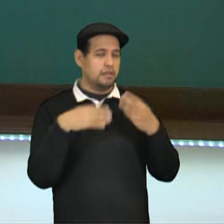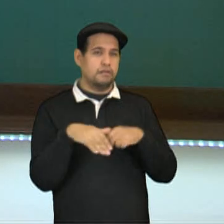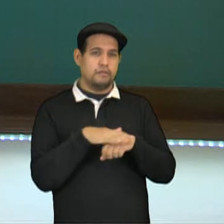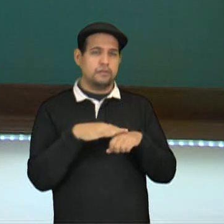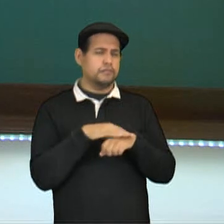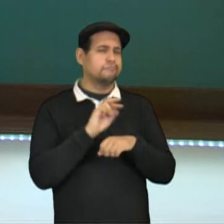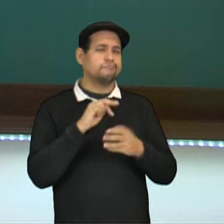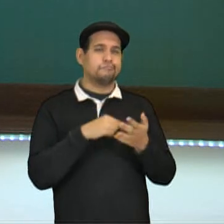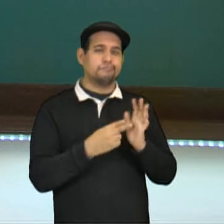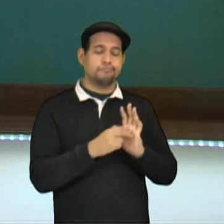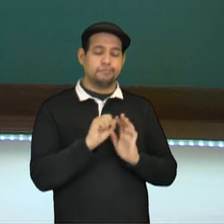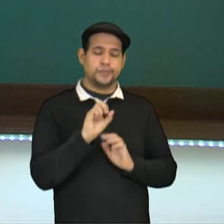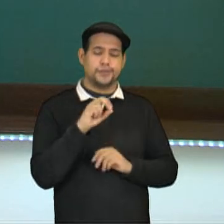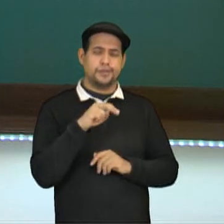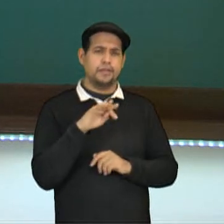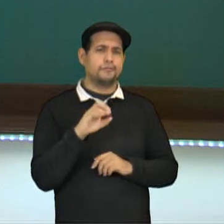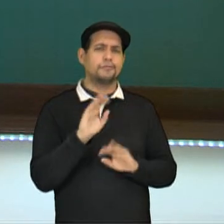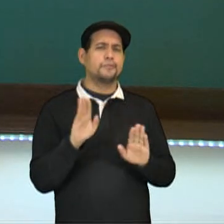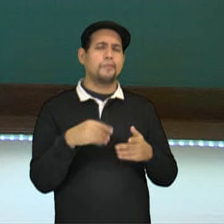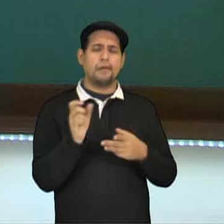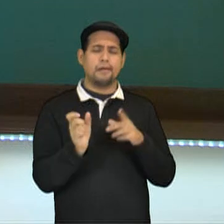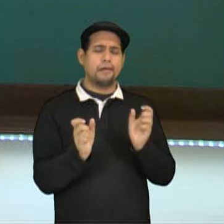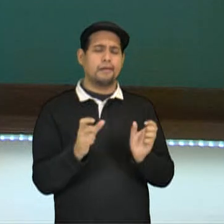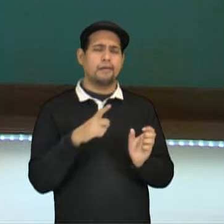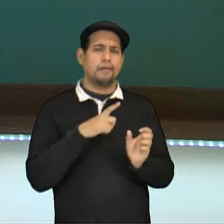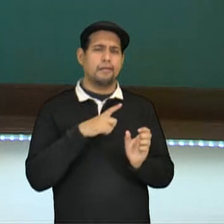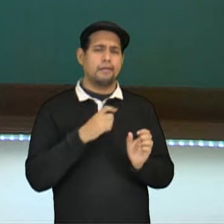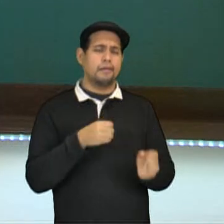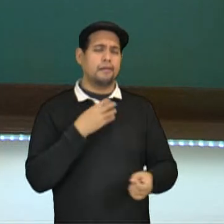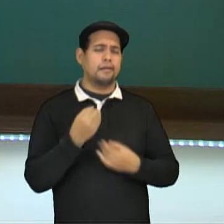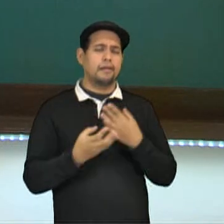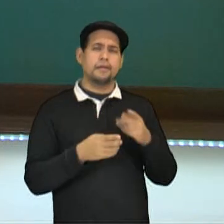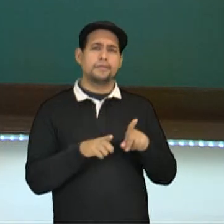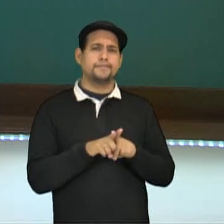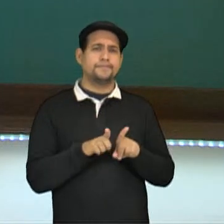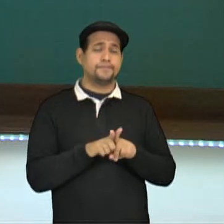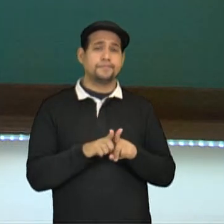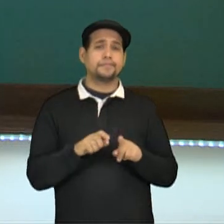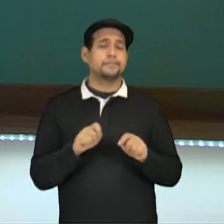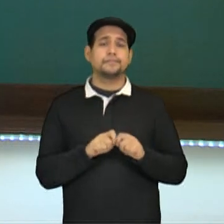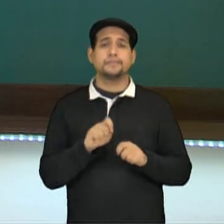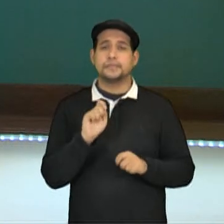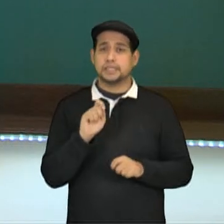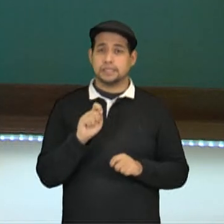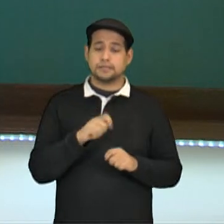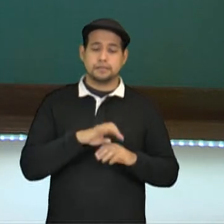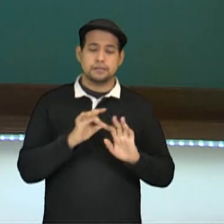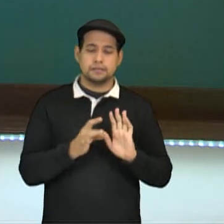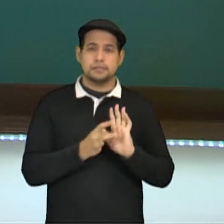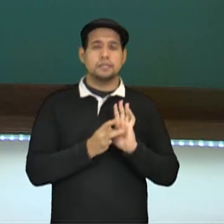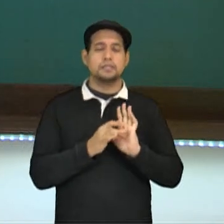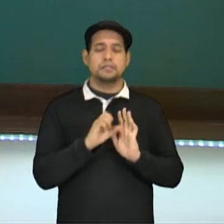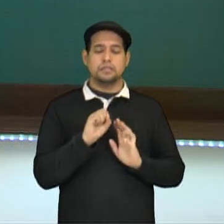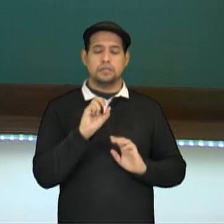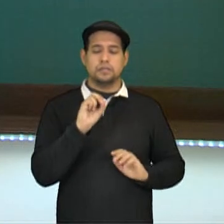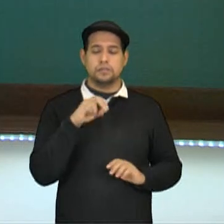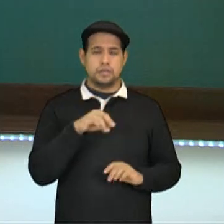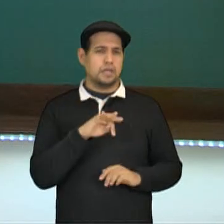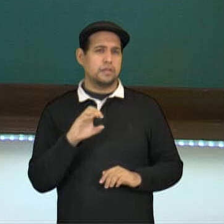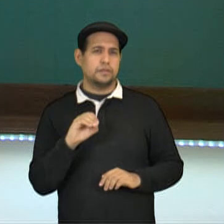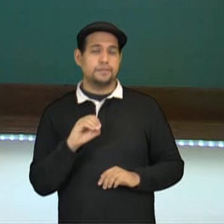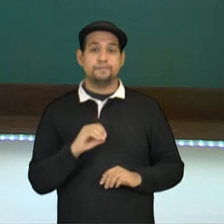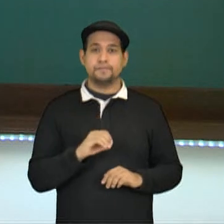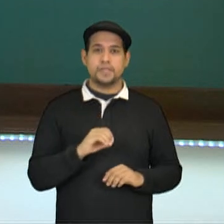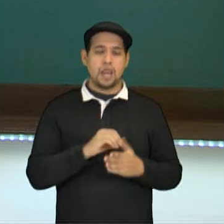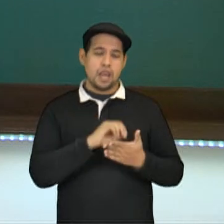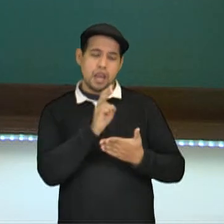que é um soneto? Então, quais são as características desse poema que o fazem ser intitulado como um soneto?